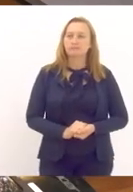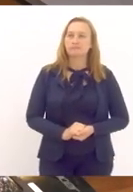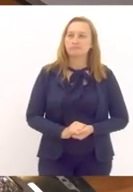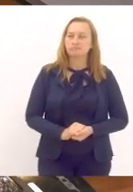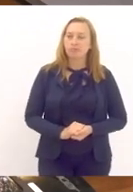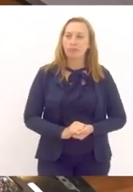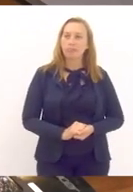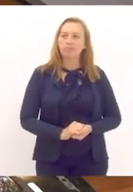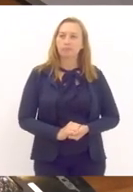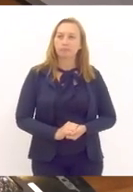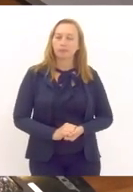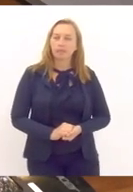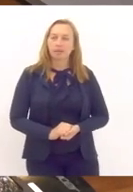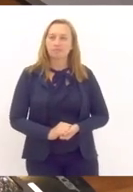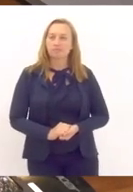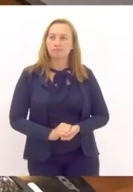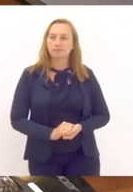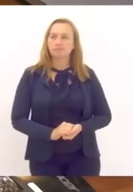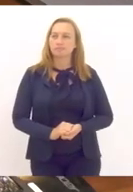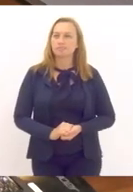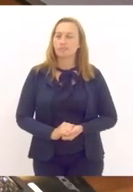Ele está representando o Rodrigo.